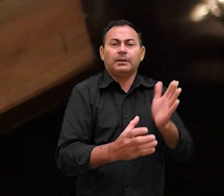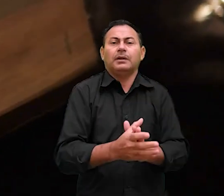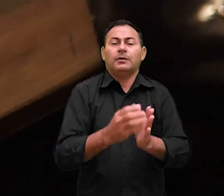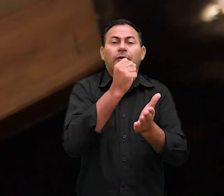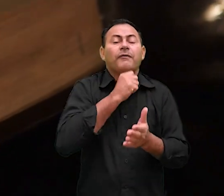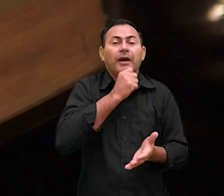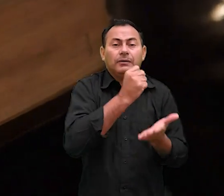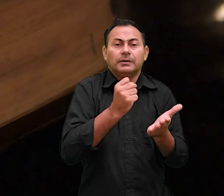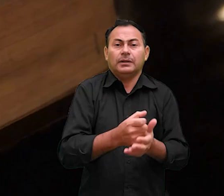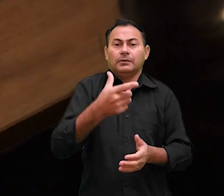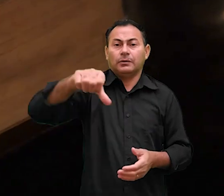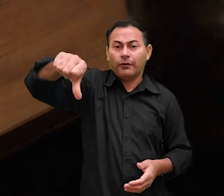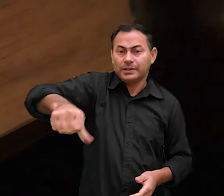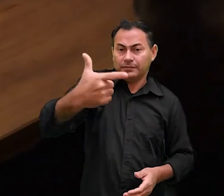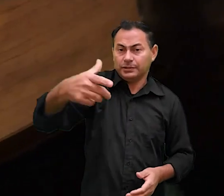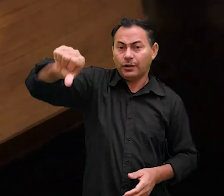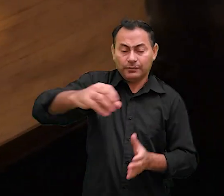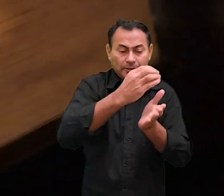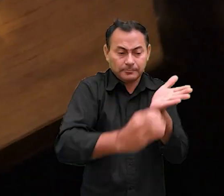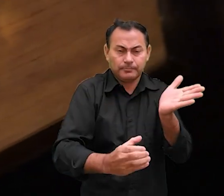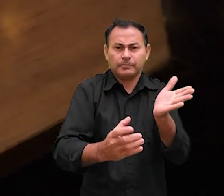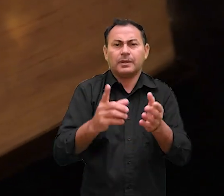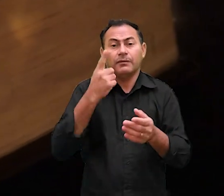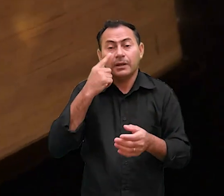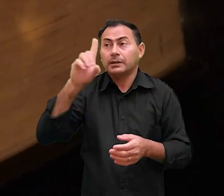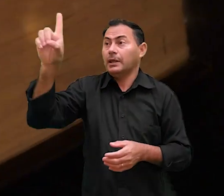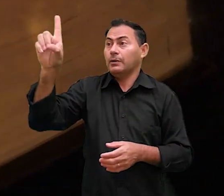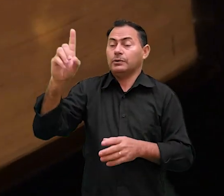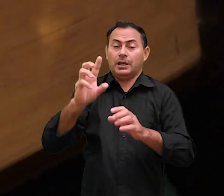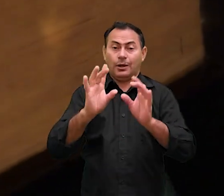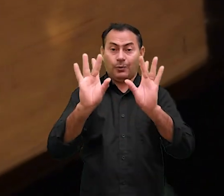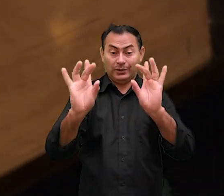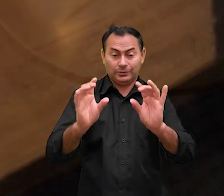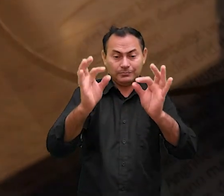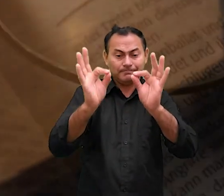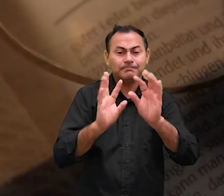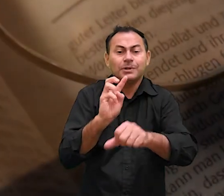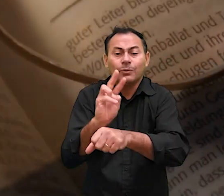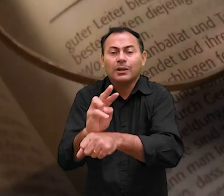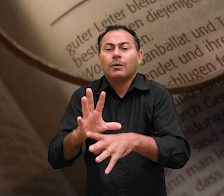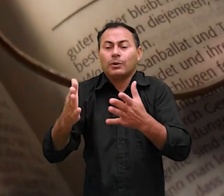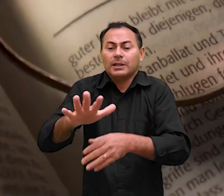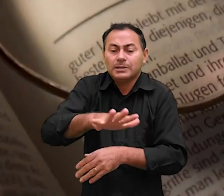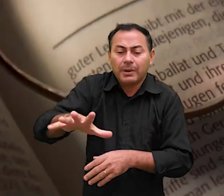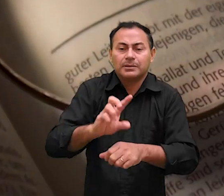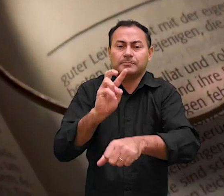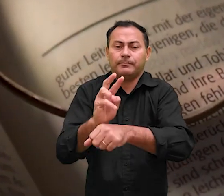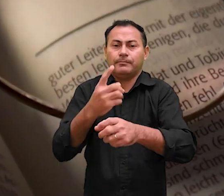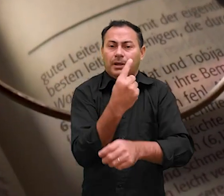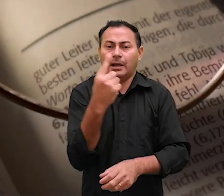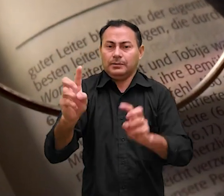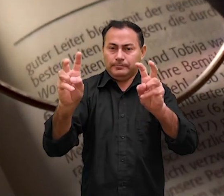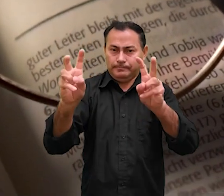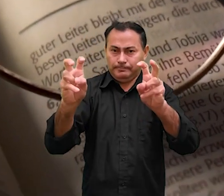tem 929 capítulos. Visto que Deus é muito cuidadoso acerca de quanto de espaço Ele reserva